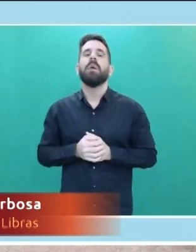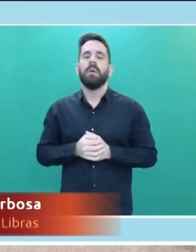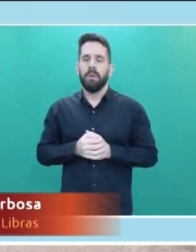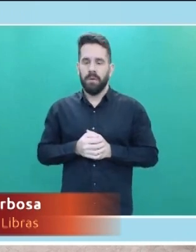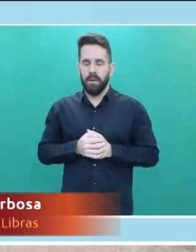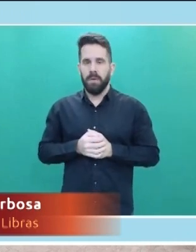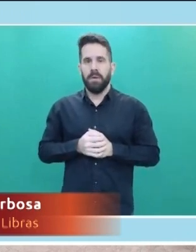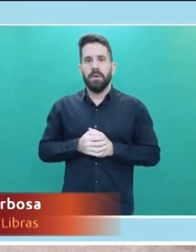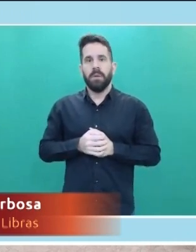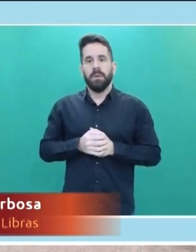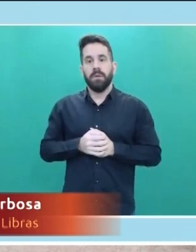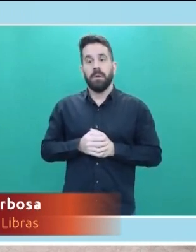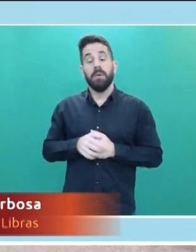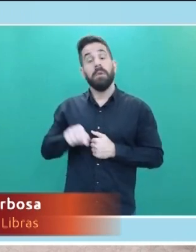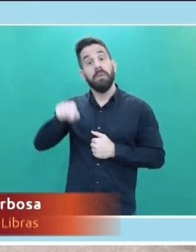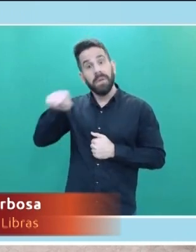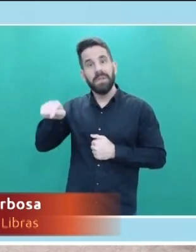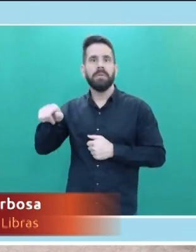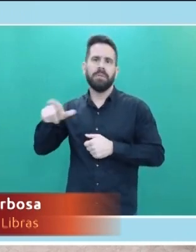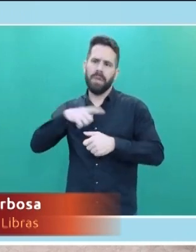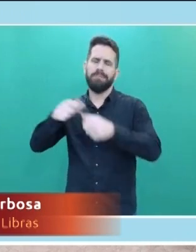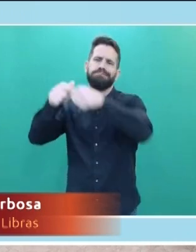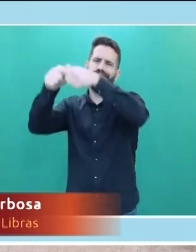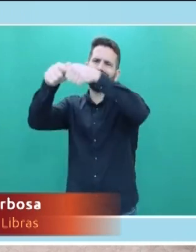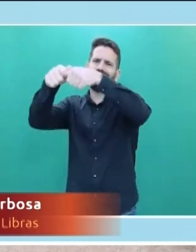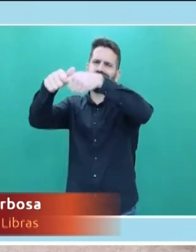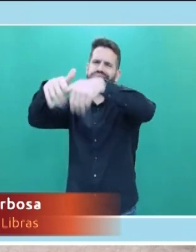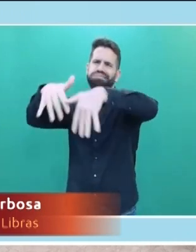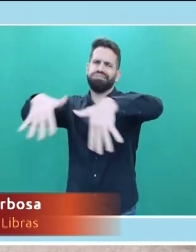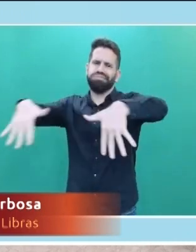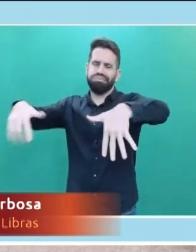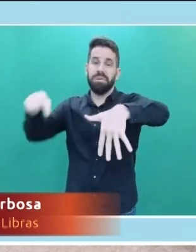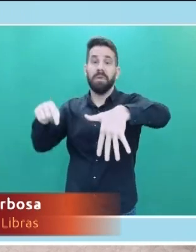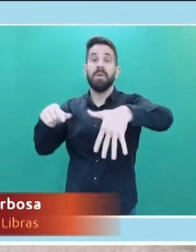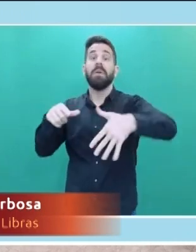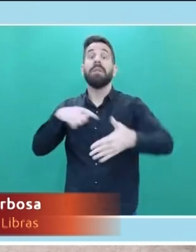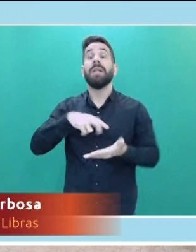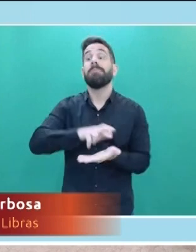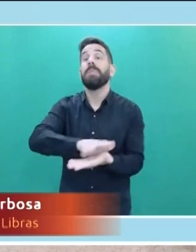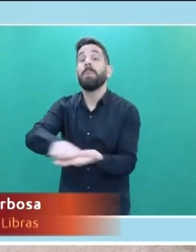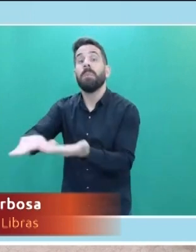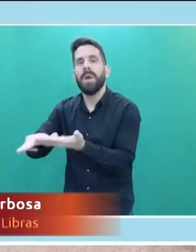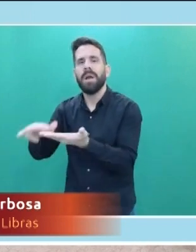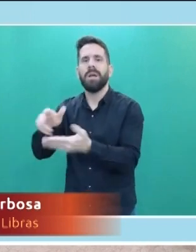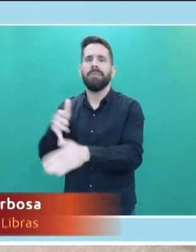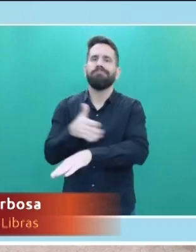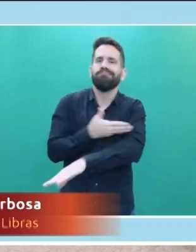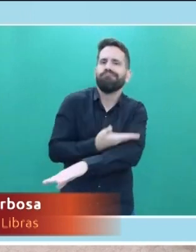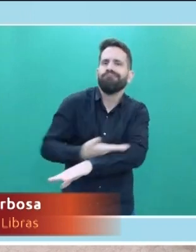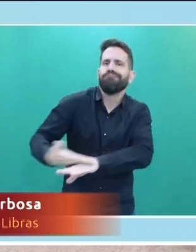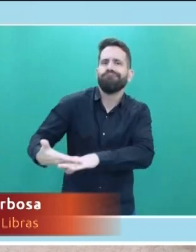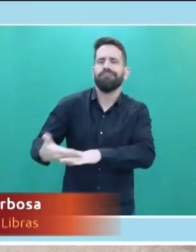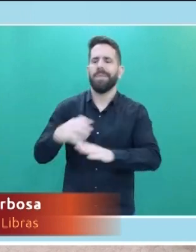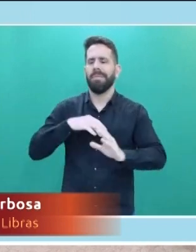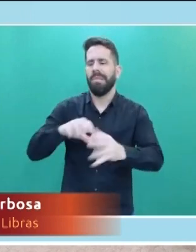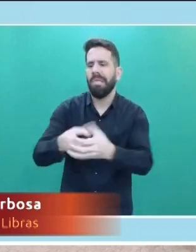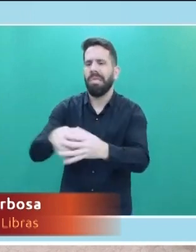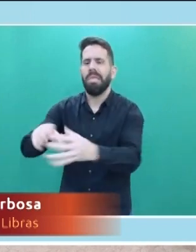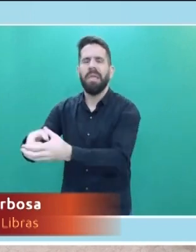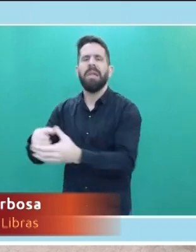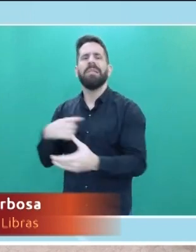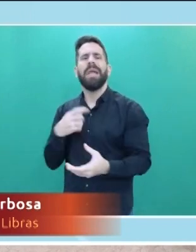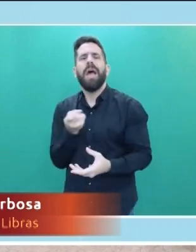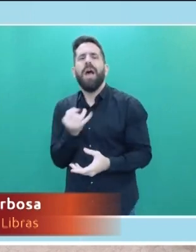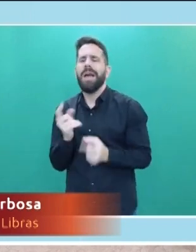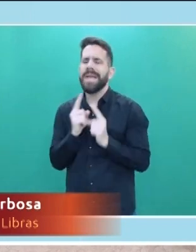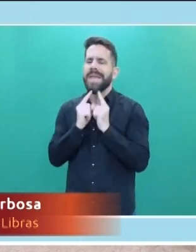de manosfera, que é um aglomerado de muitas subculturas que reúnem queixas masculinistas, algumas queixas